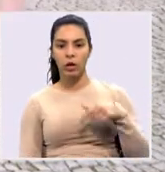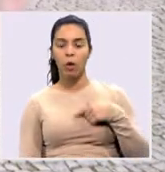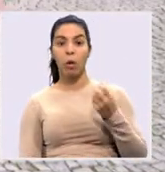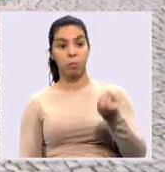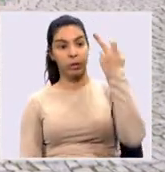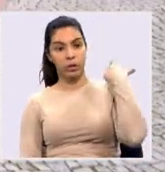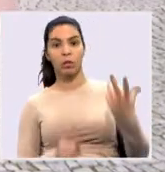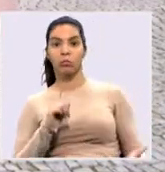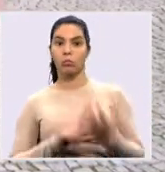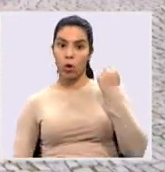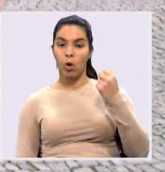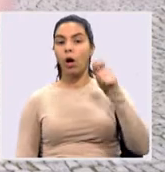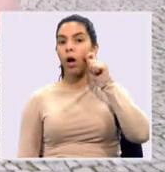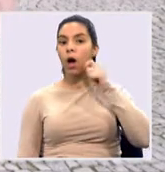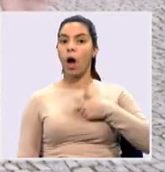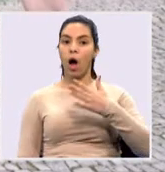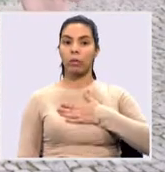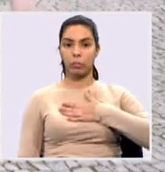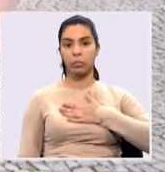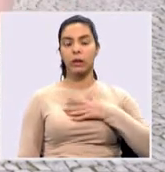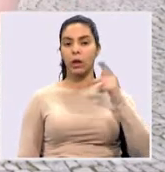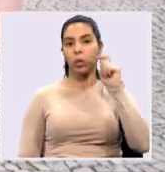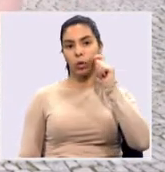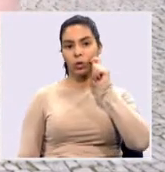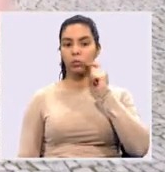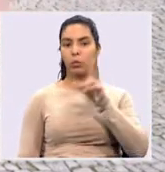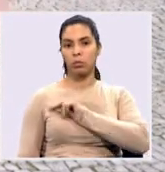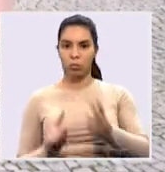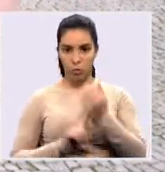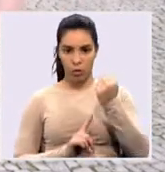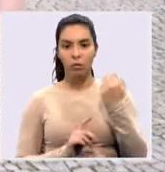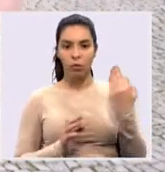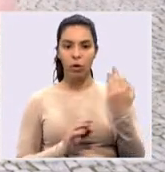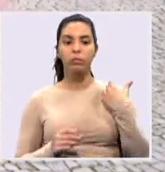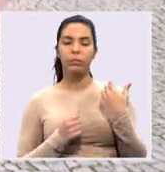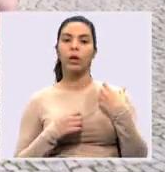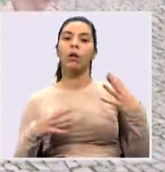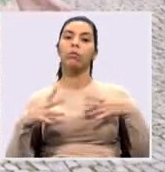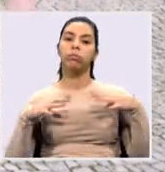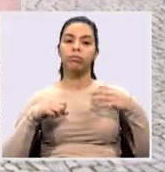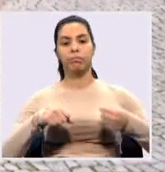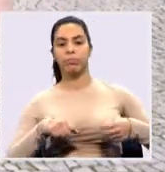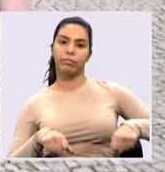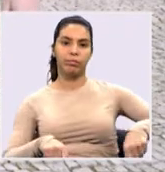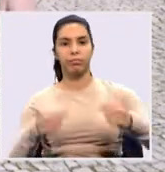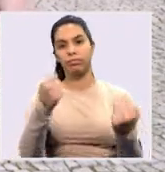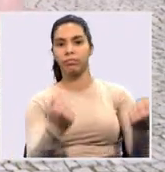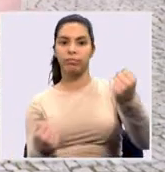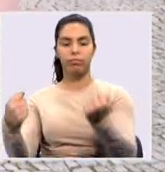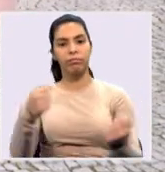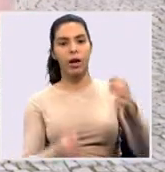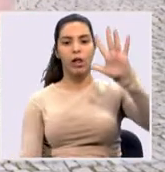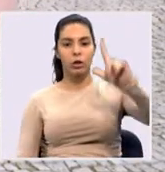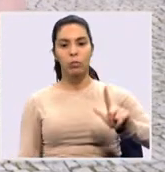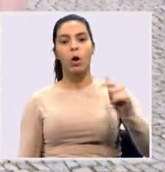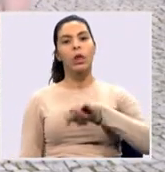venceu o prémio de melhor startup na área do turismo. O conceito é simples. Enquanto passeamos pela capital num veículo elétrico, podemos